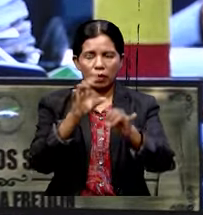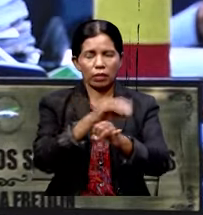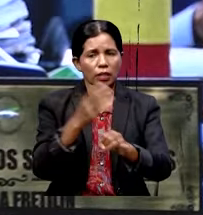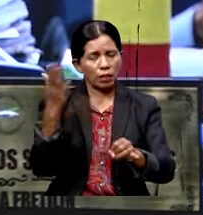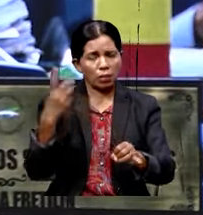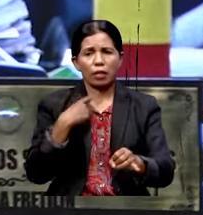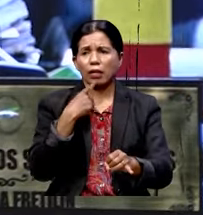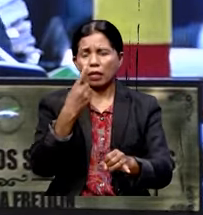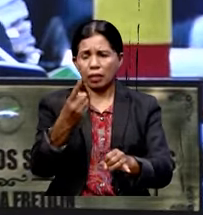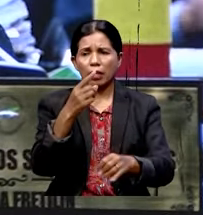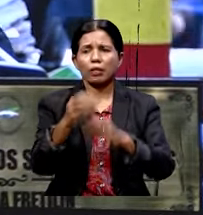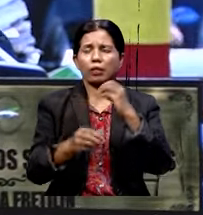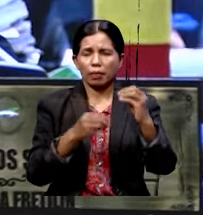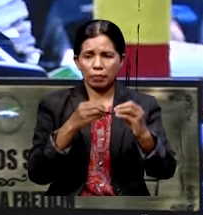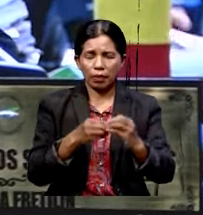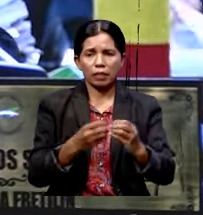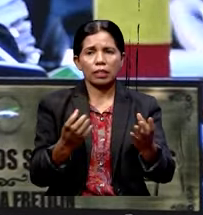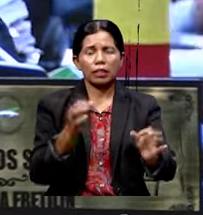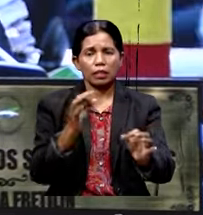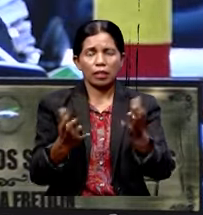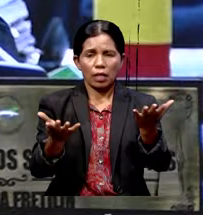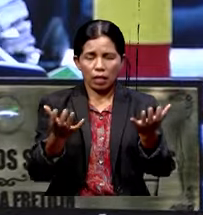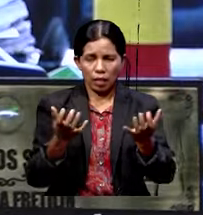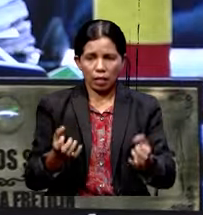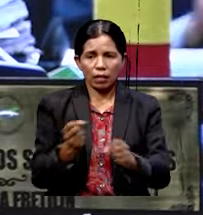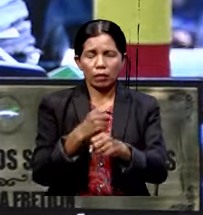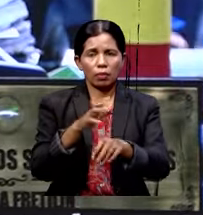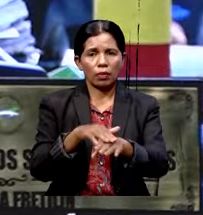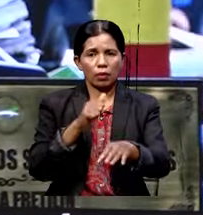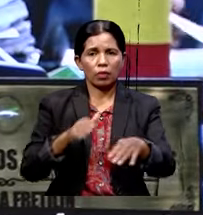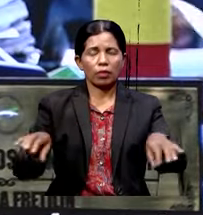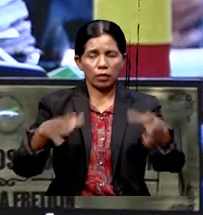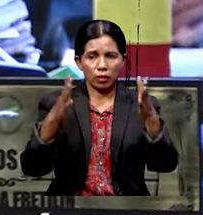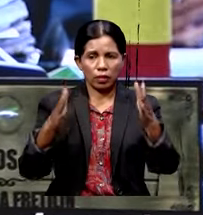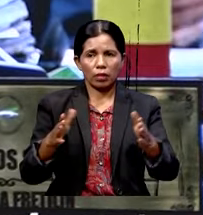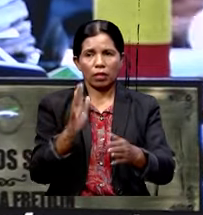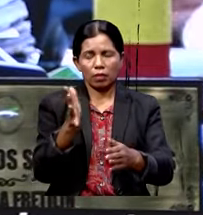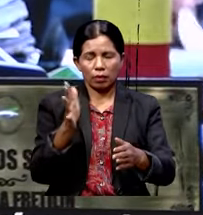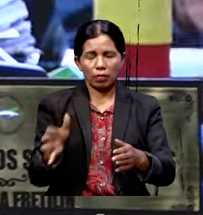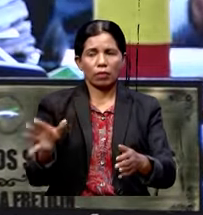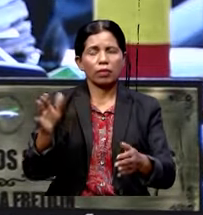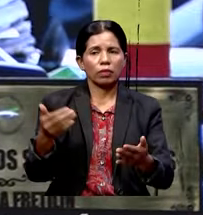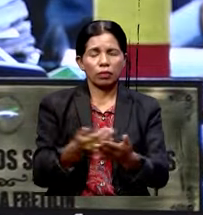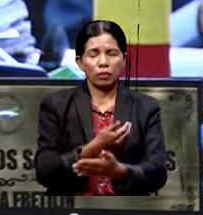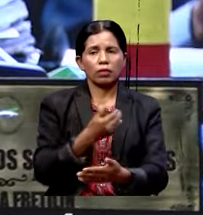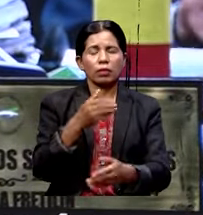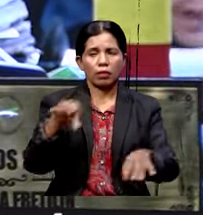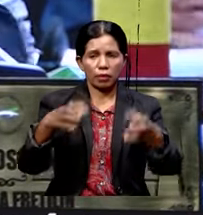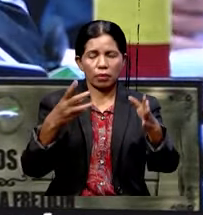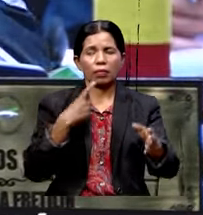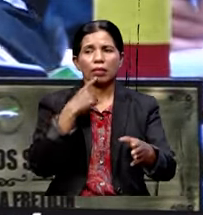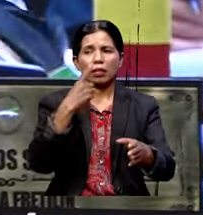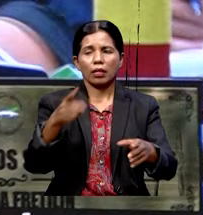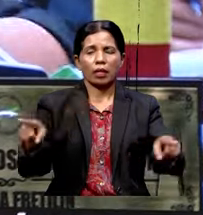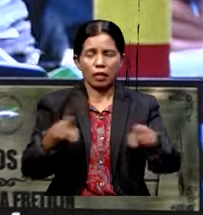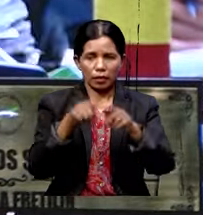barra teta de Rancata, seja cara a halo recrutamento para 55 novos funcionários. Há precisa esclarecimento ainda